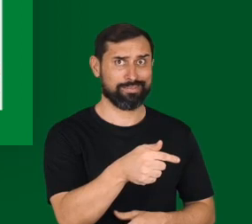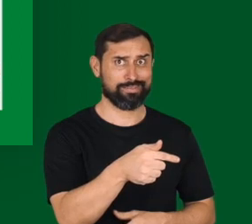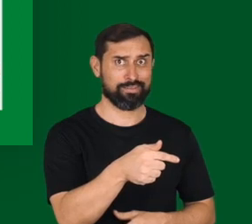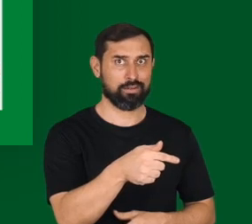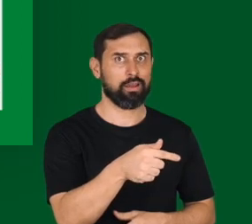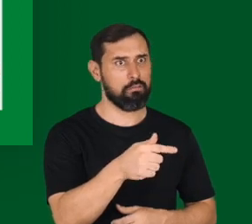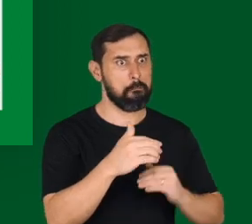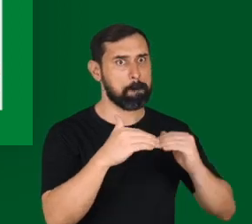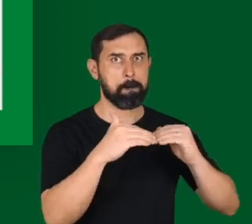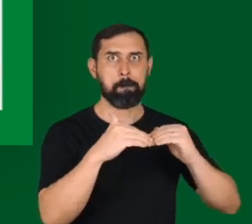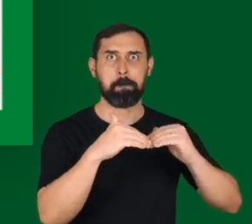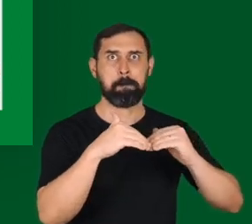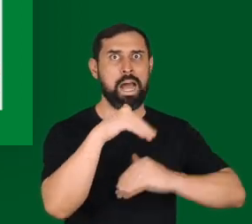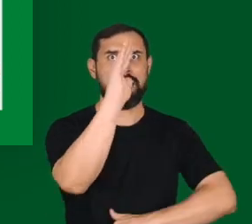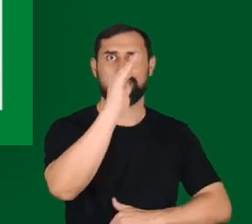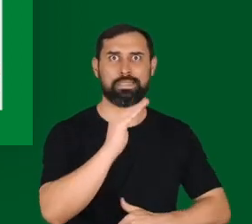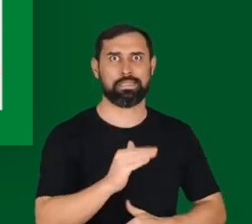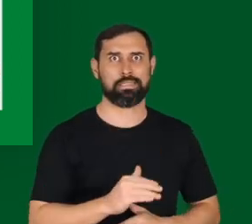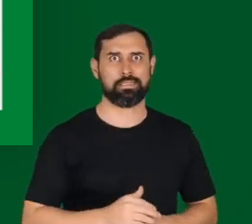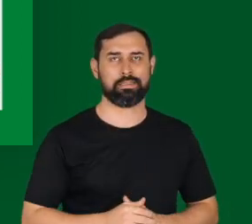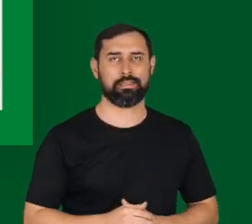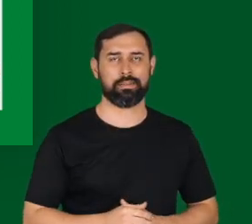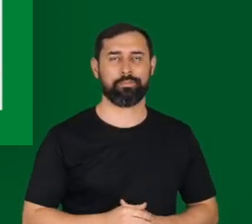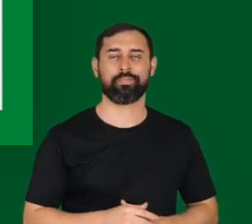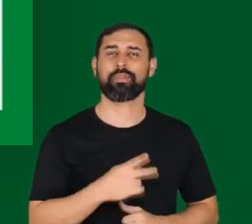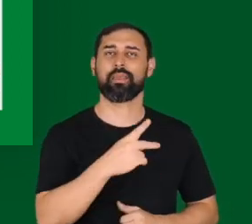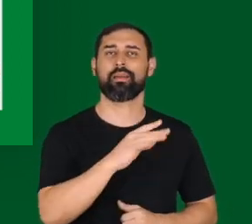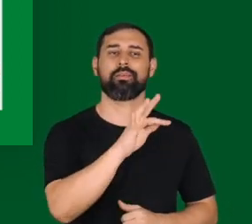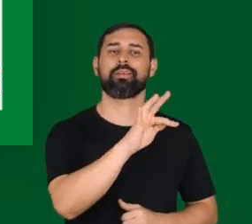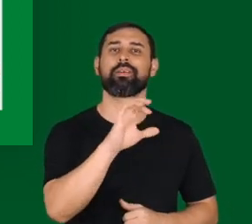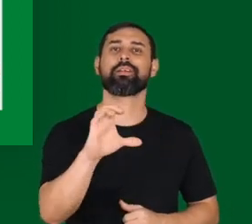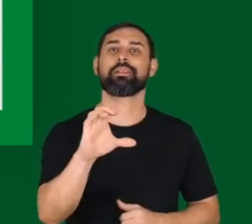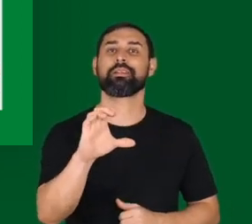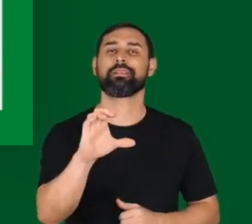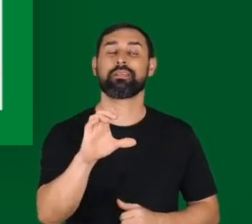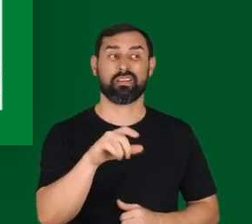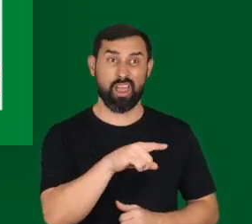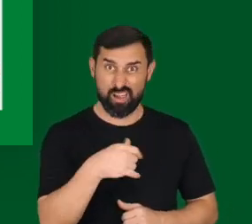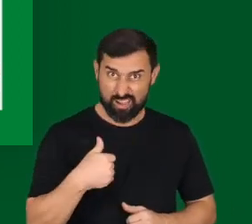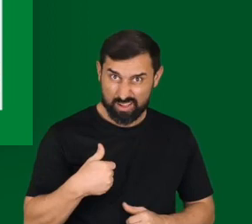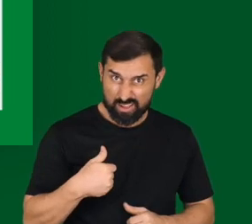está acima do nível normal. Frequência cardíaca